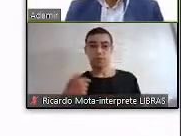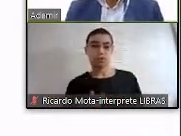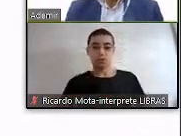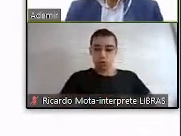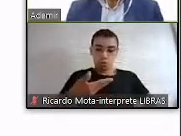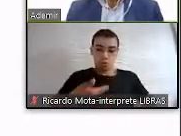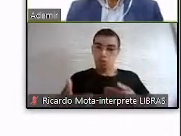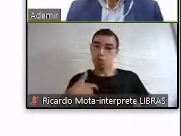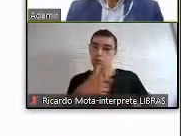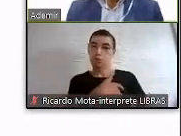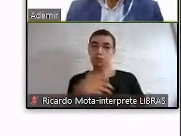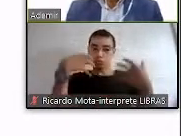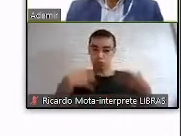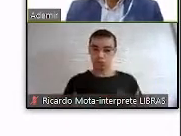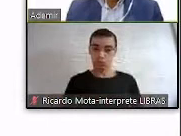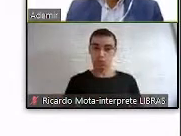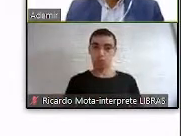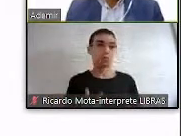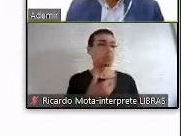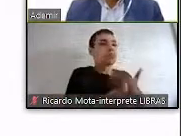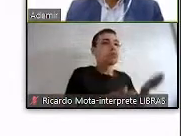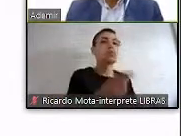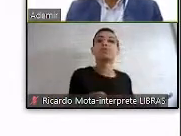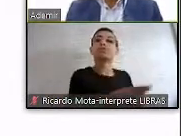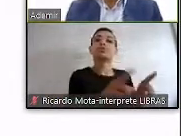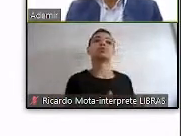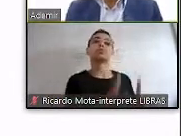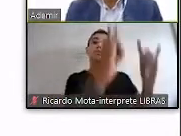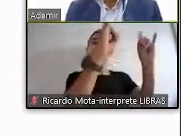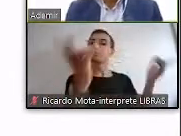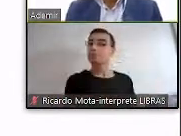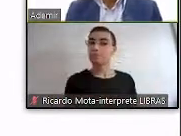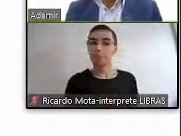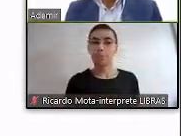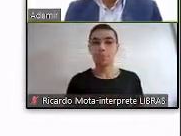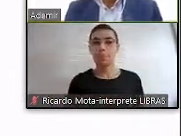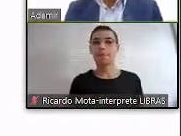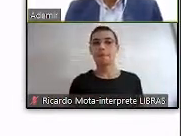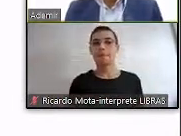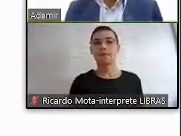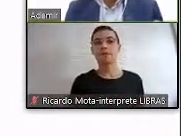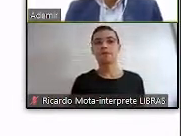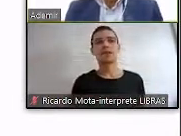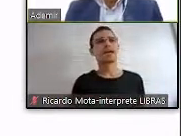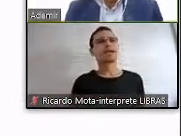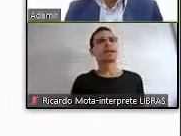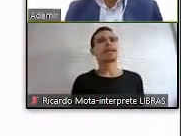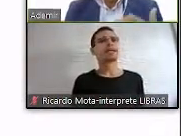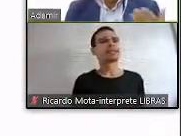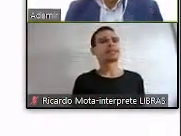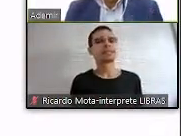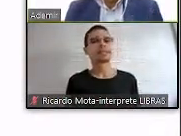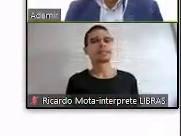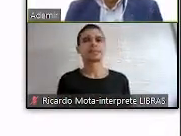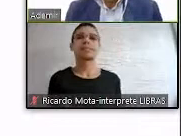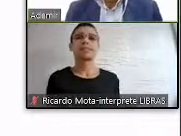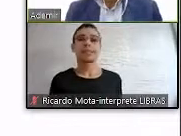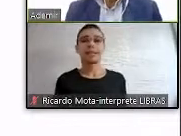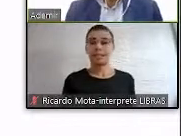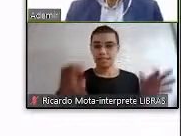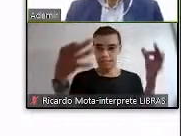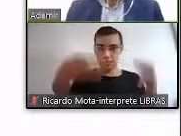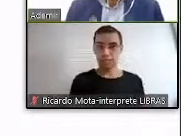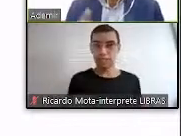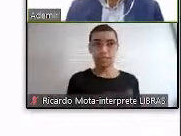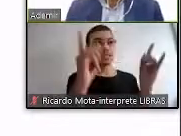A garantia subjetiva é aquela que nós temos que comprovar que o prédio desabou, que houve um